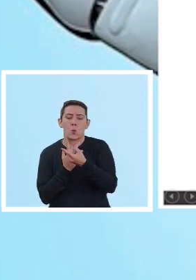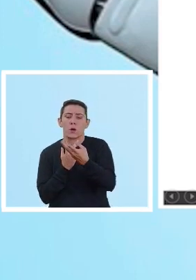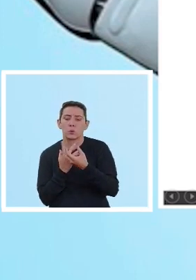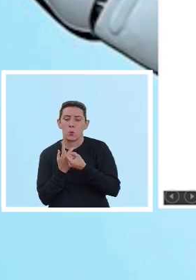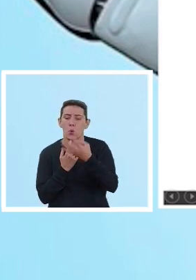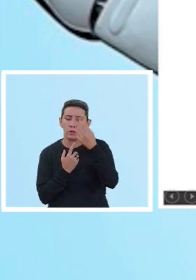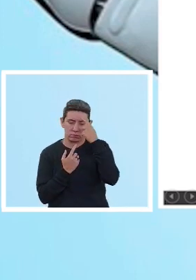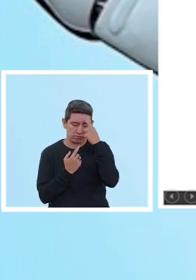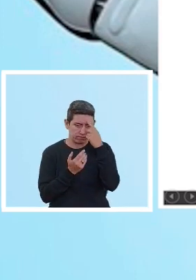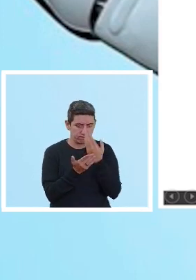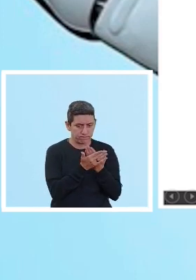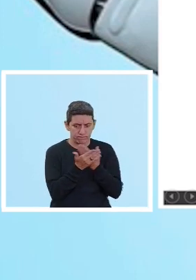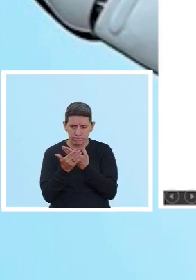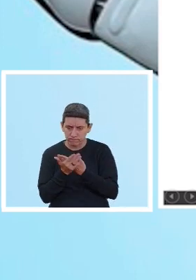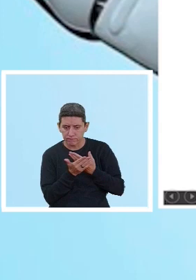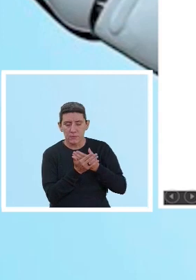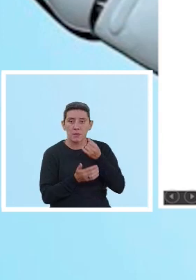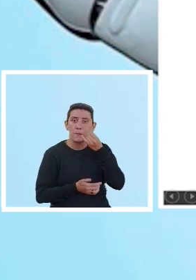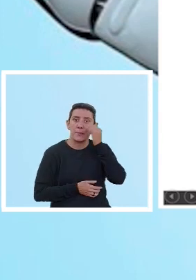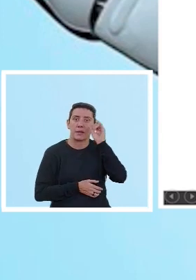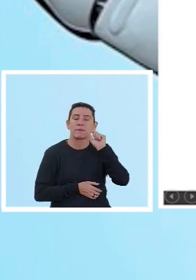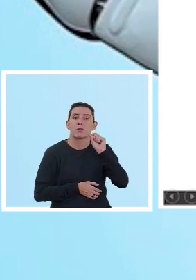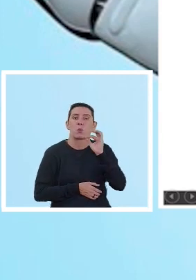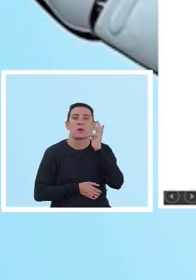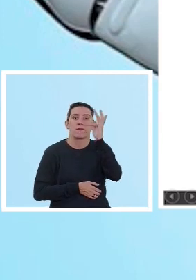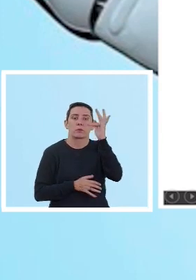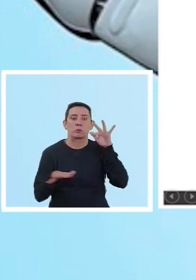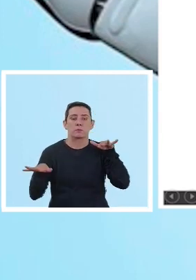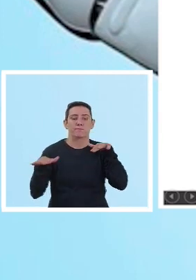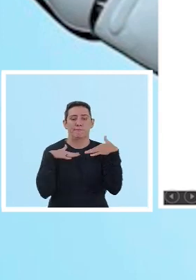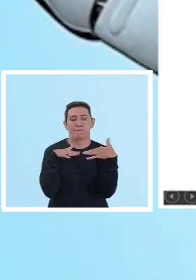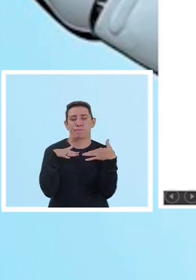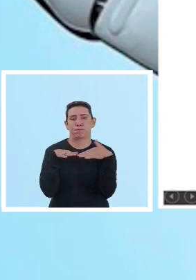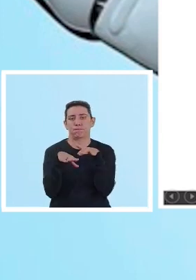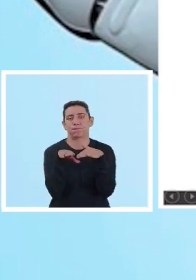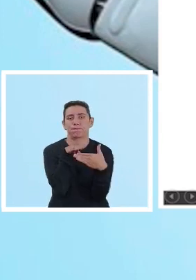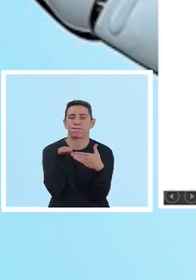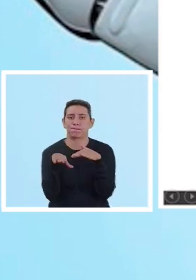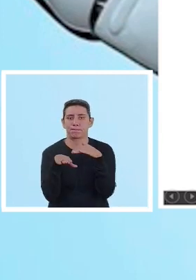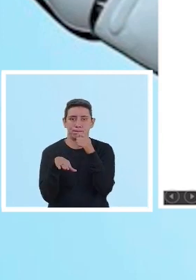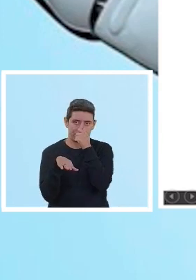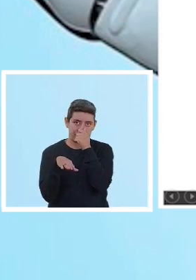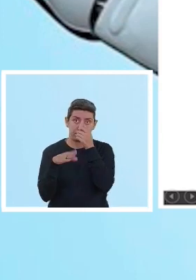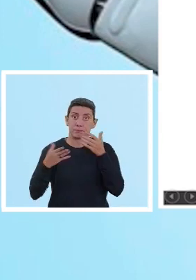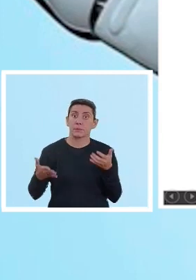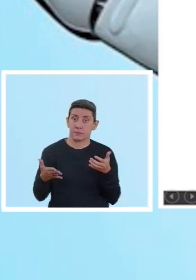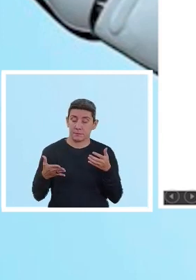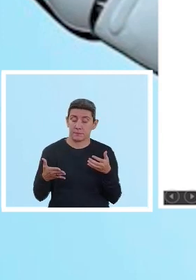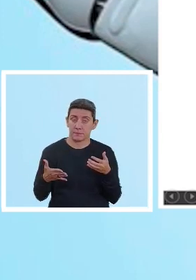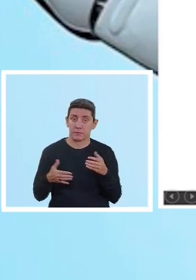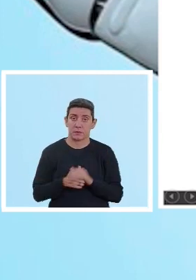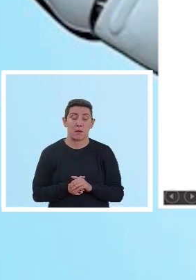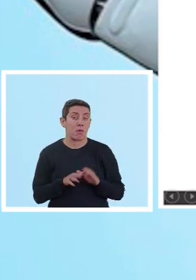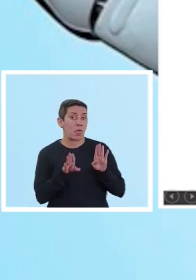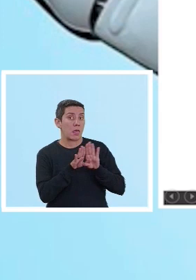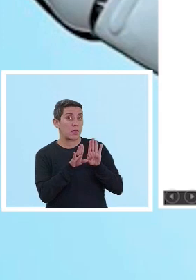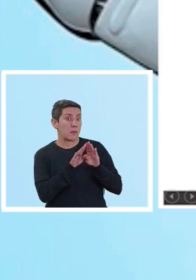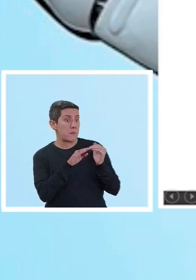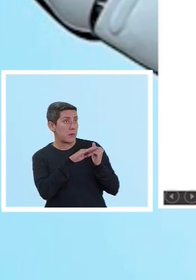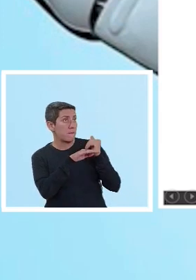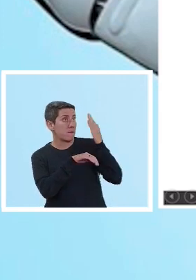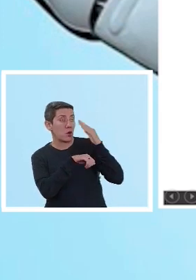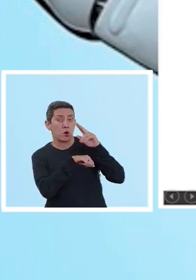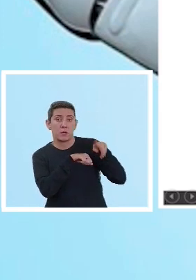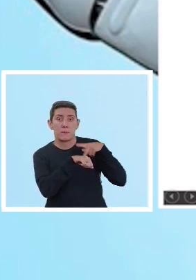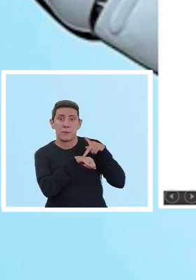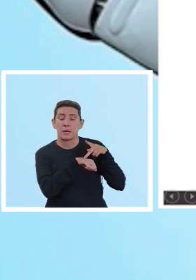políticas para evitar por exemplo caminhões grandes atrapalhando o trânsito dentro da cidade e no país afora o que que o como